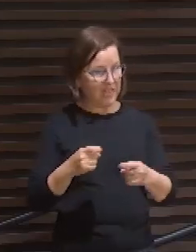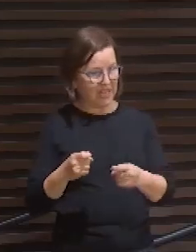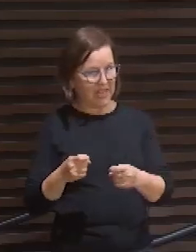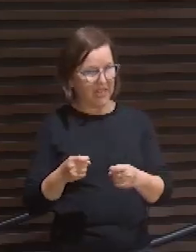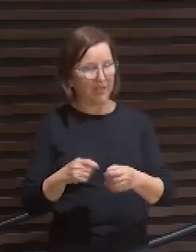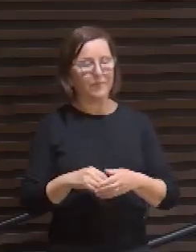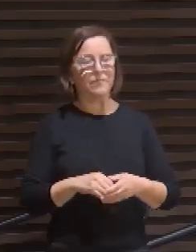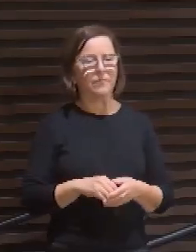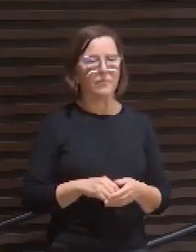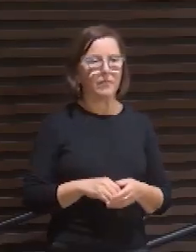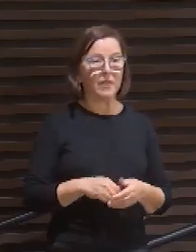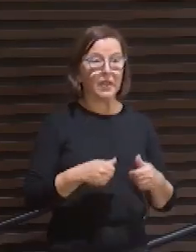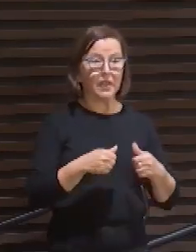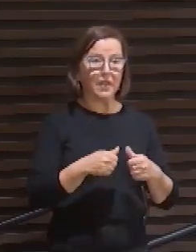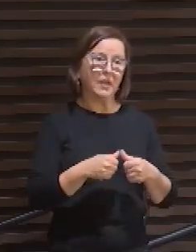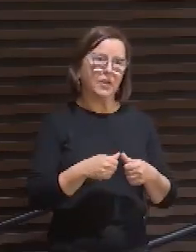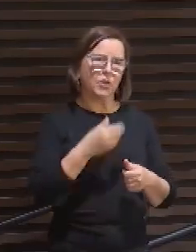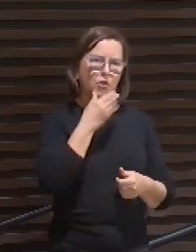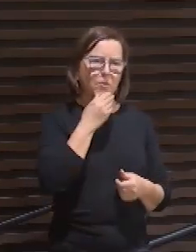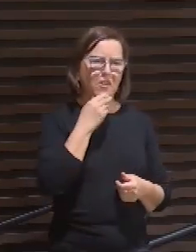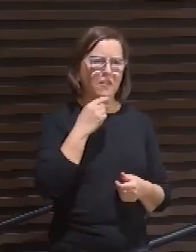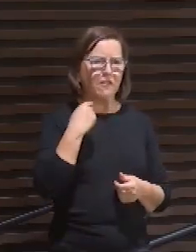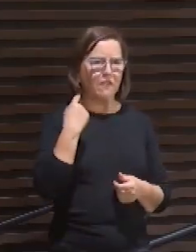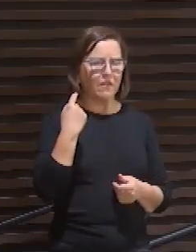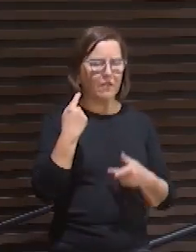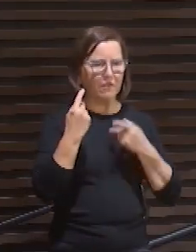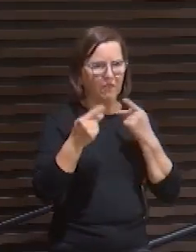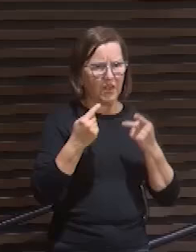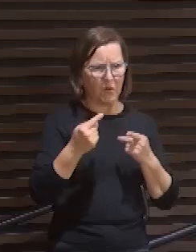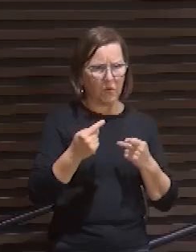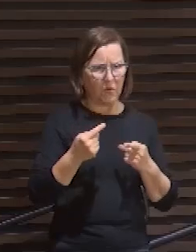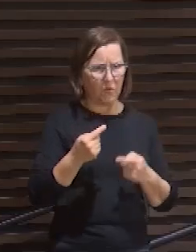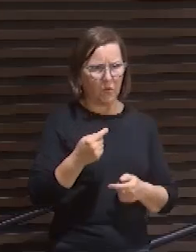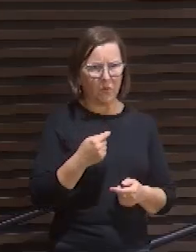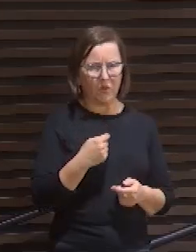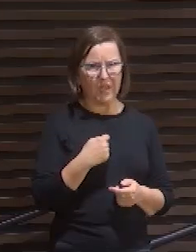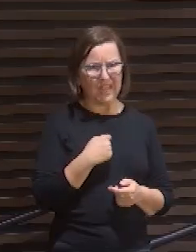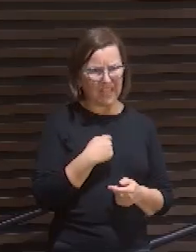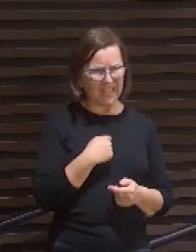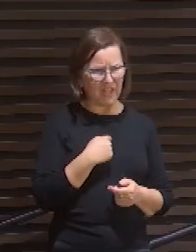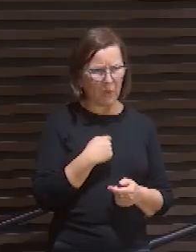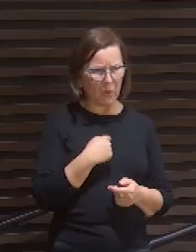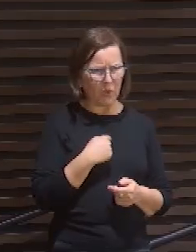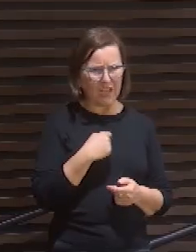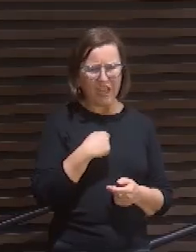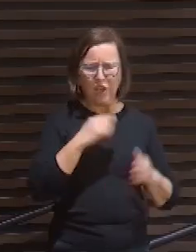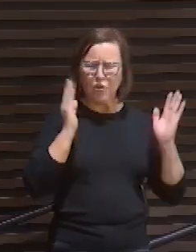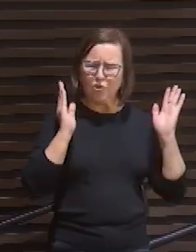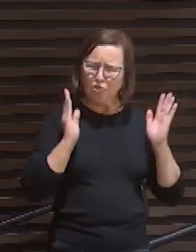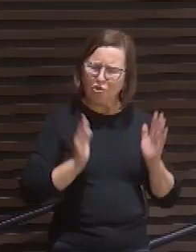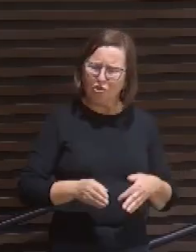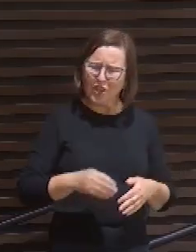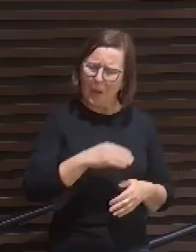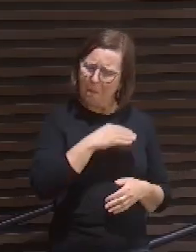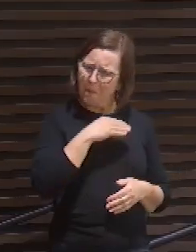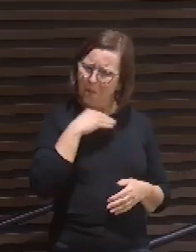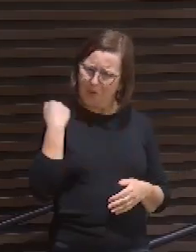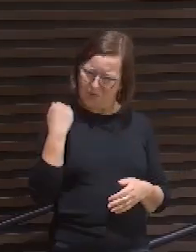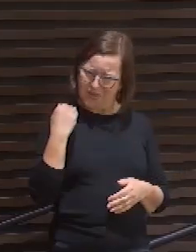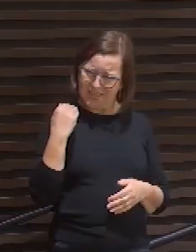protestou apresentando o argumento de que ele tinha morrido na pessoa de Pratt.